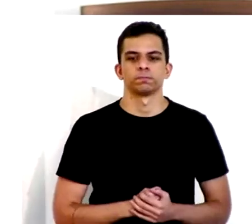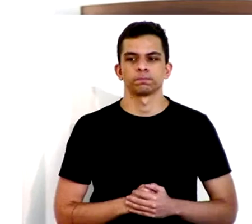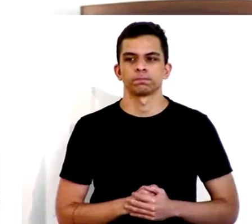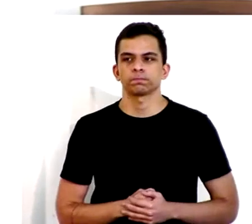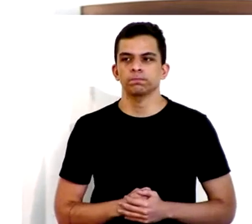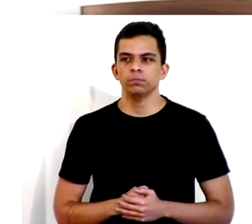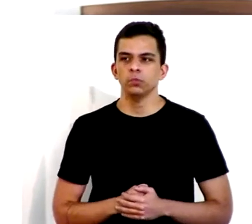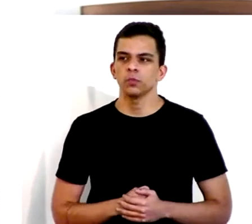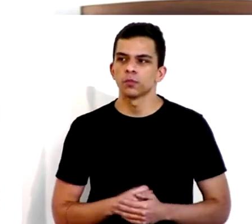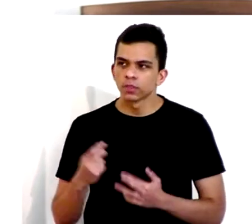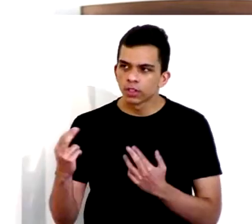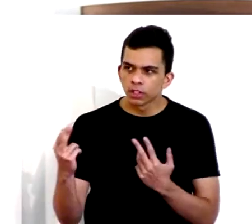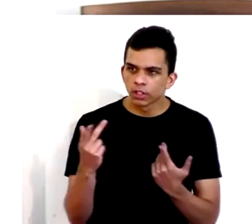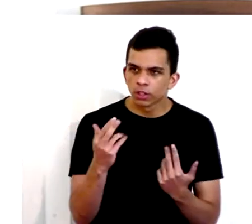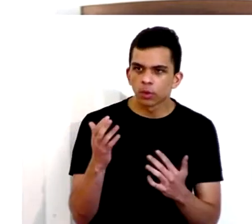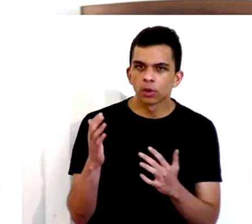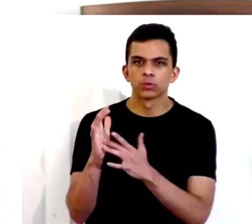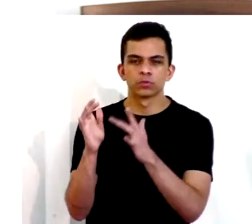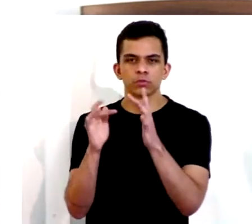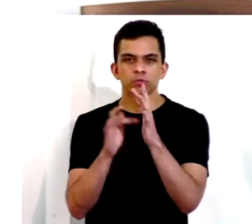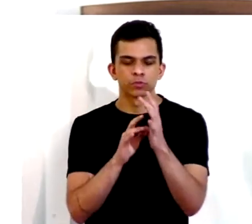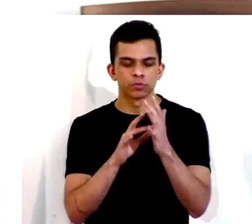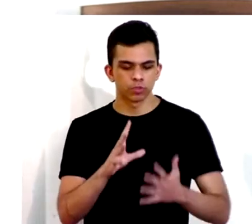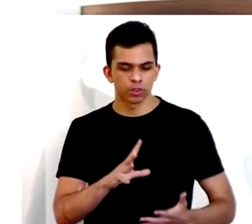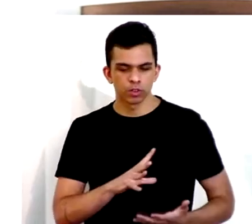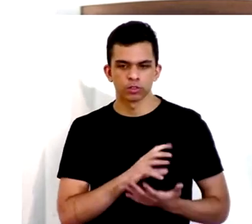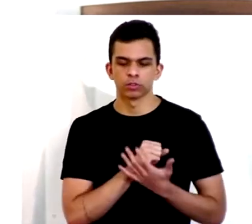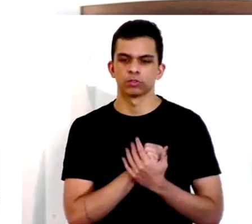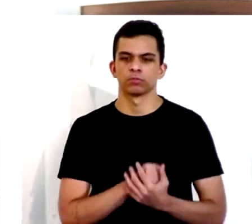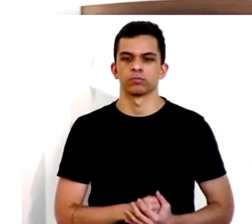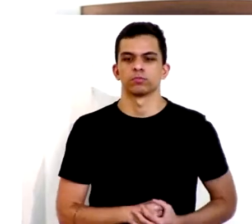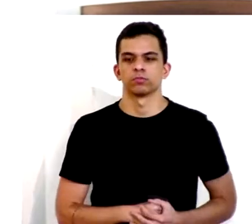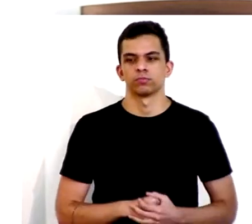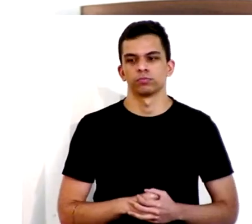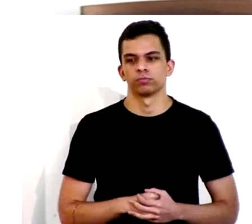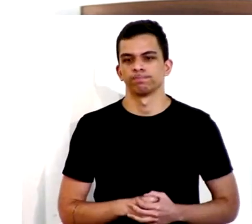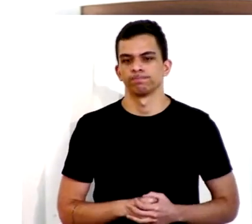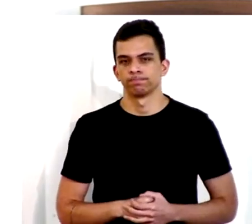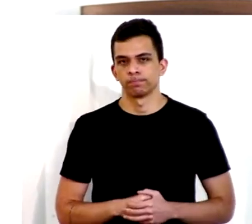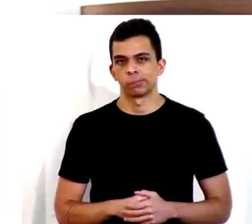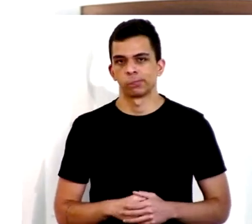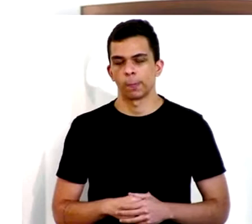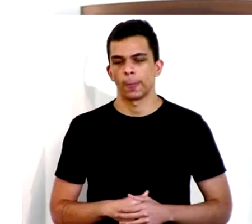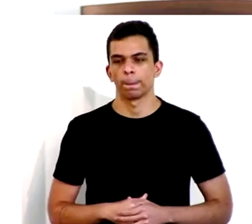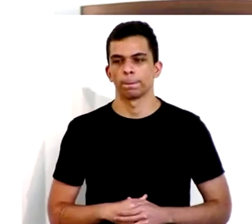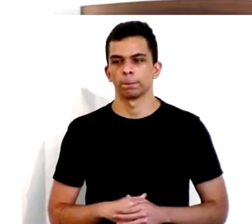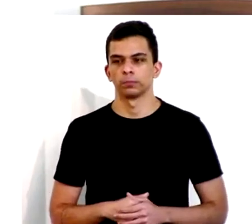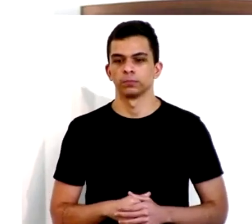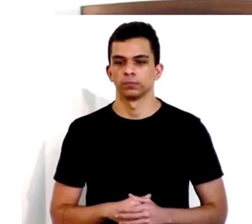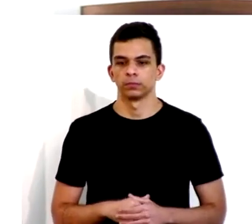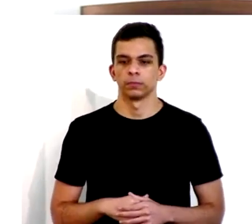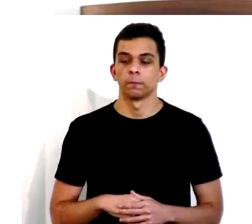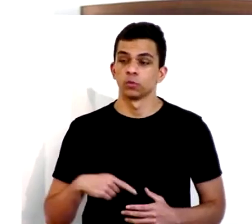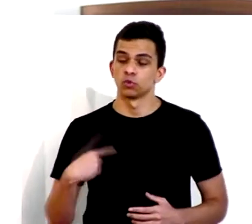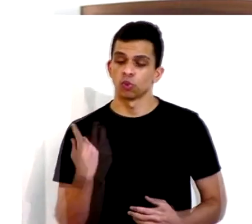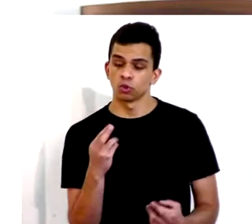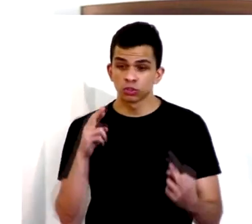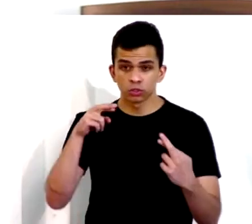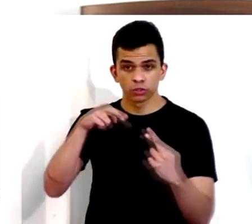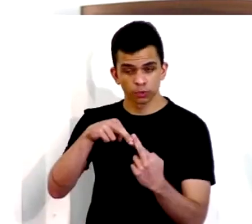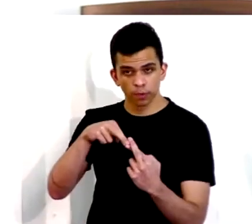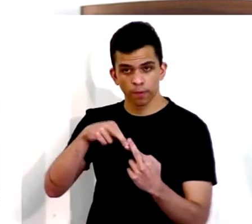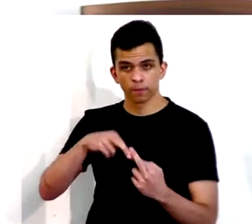também Cristo nos amou. Então, o padrão de nossos pensamentos e atos